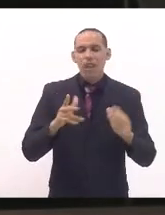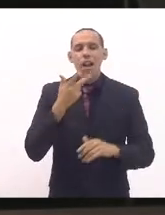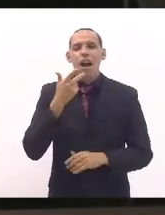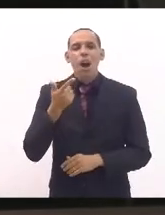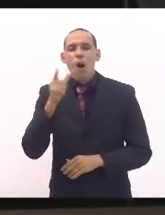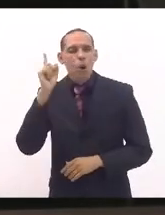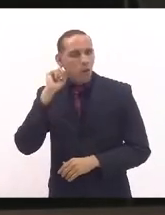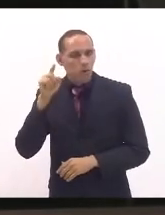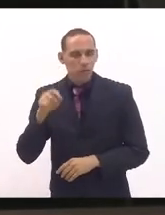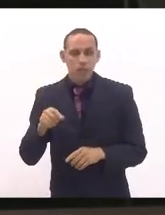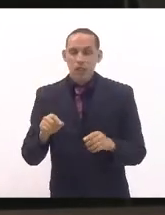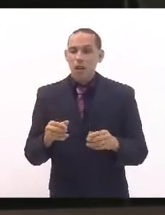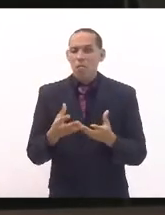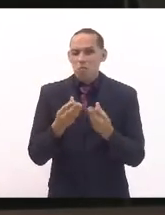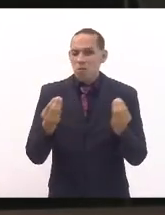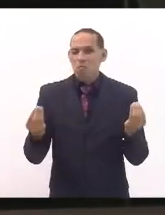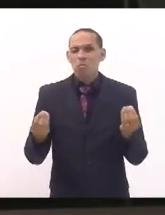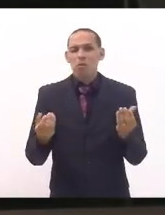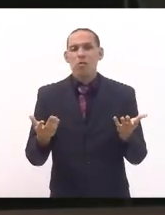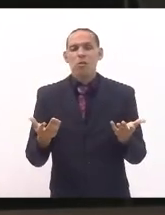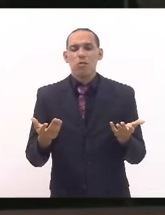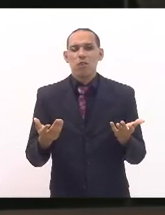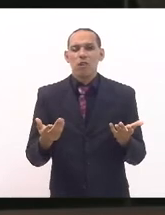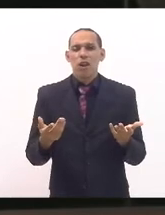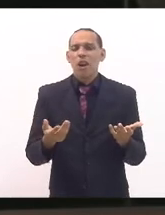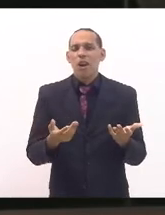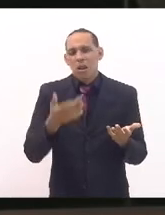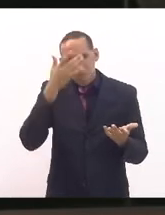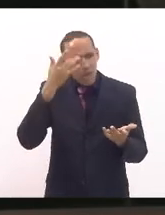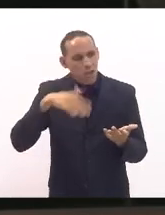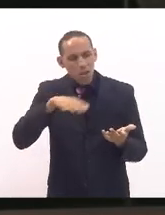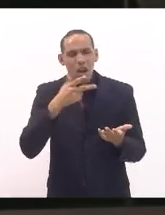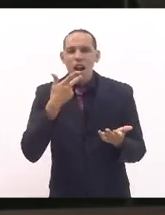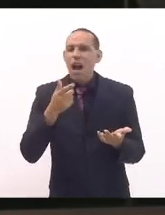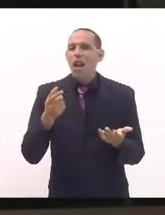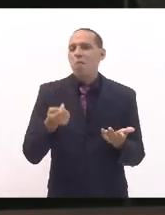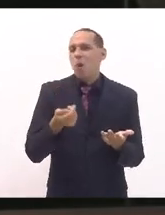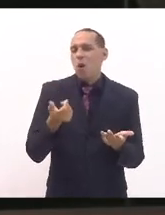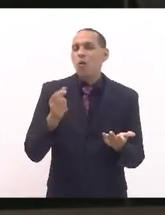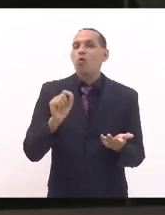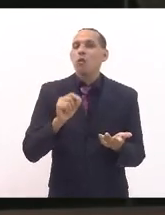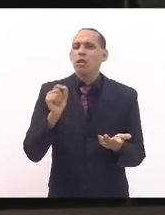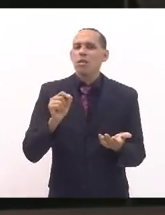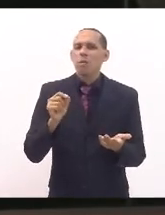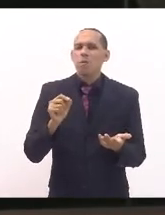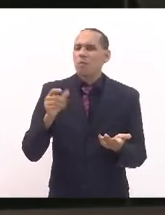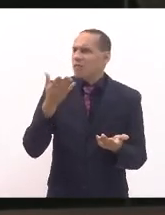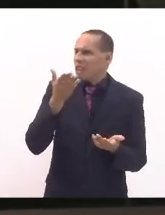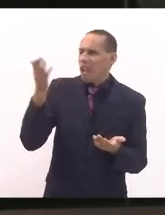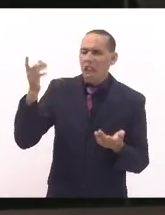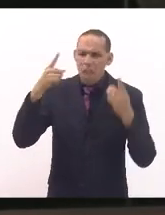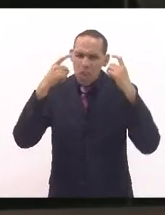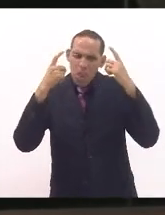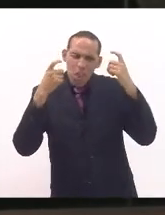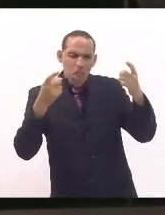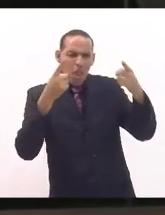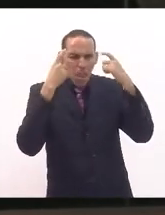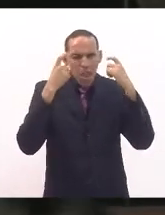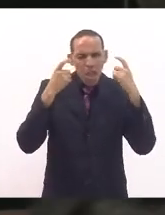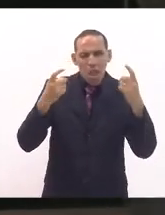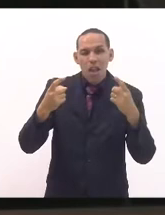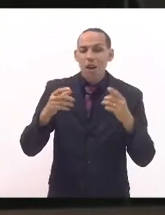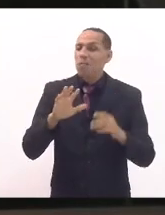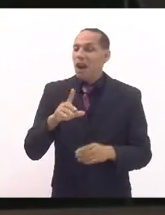torcidas organizadas que muitas vezes pouco é falado, né? Se fala muito que é vetor de violência, quando muitas vezes